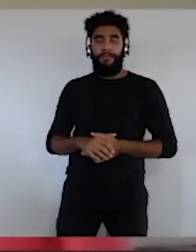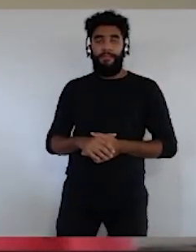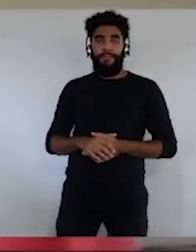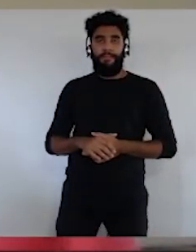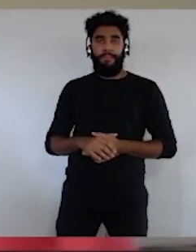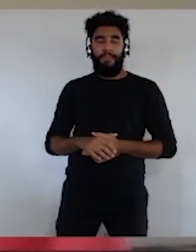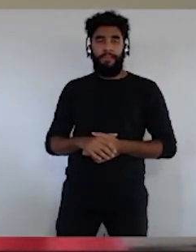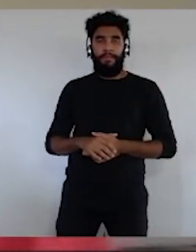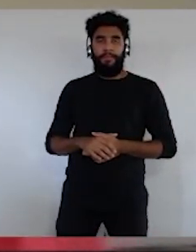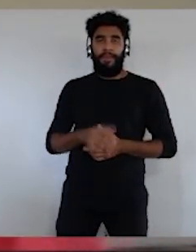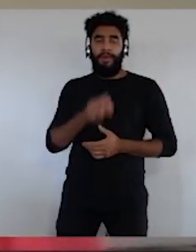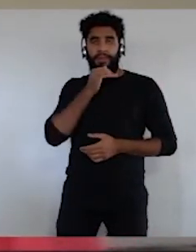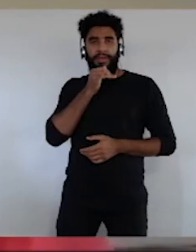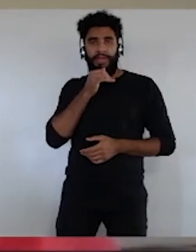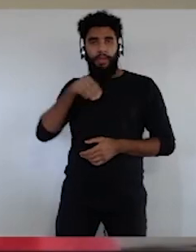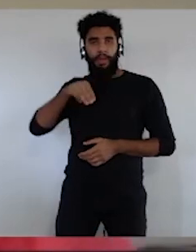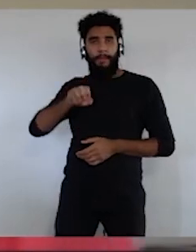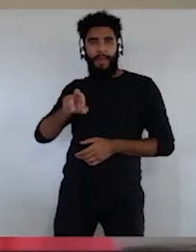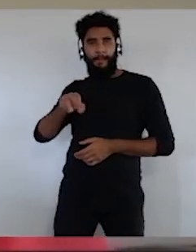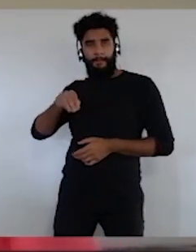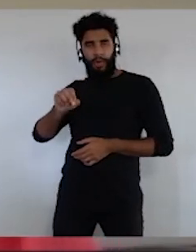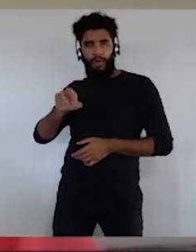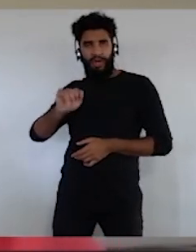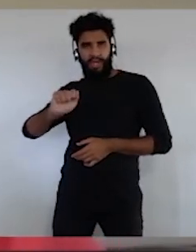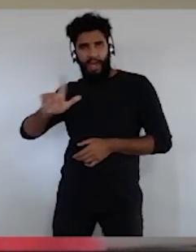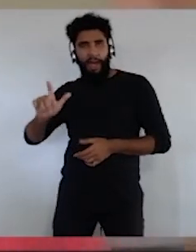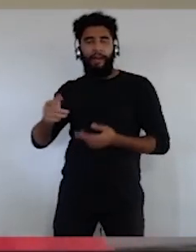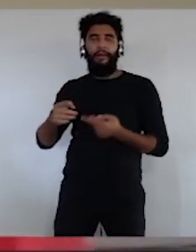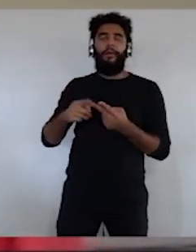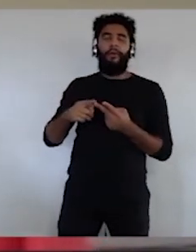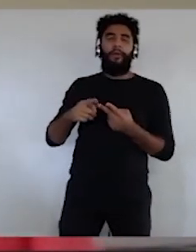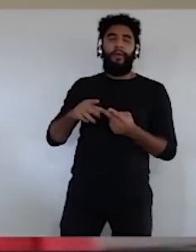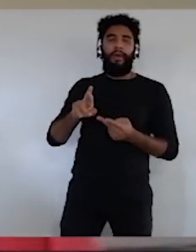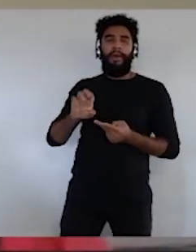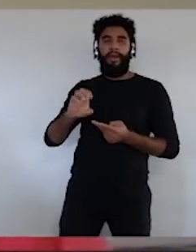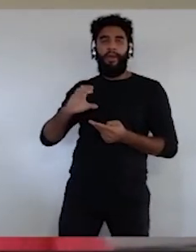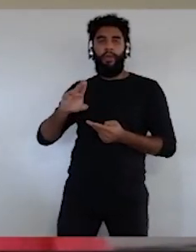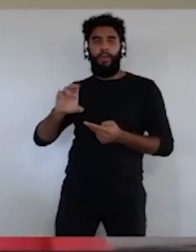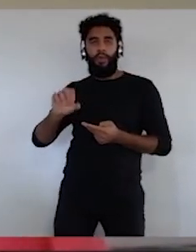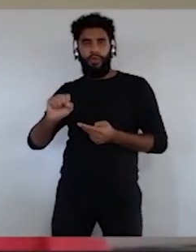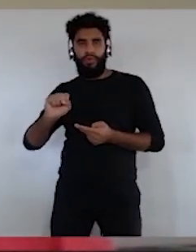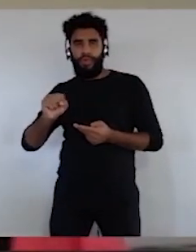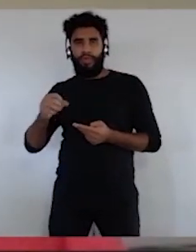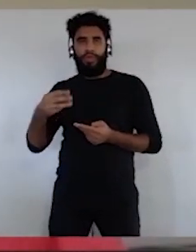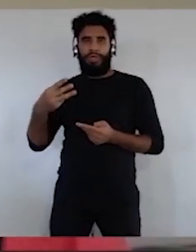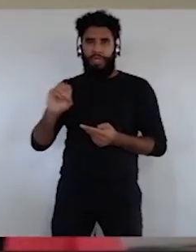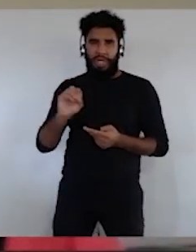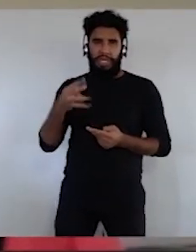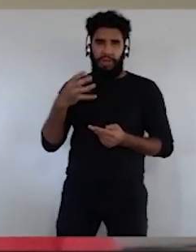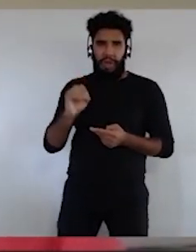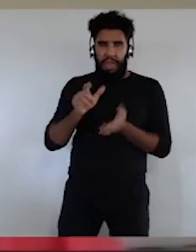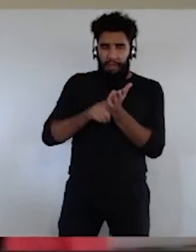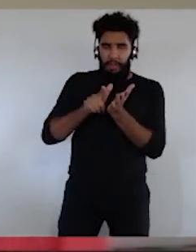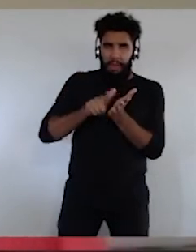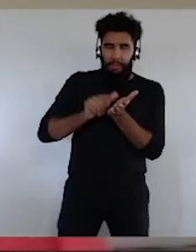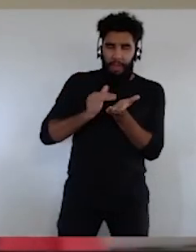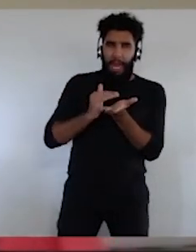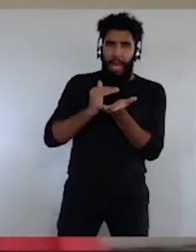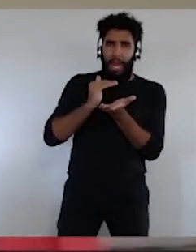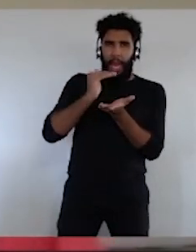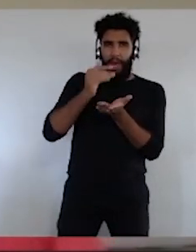ação revisional, você não vai ter a uniformização, porque pode ter julgado da Corte Especial, né,